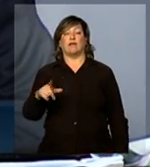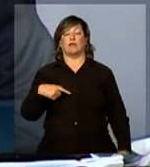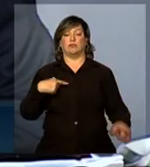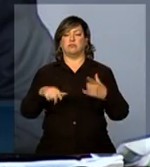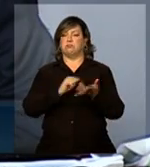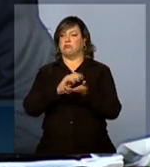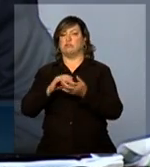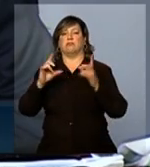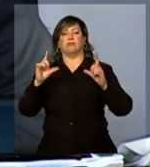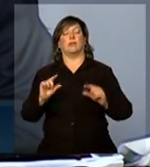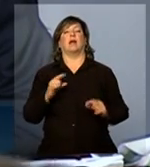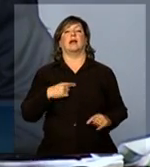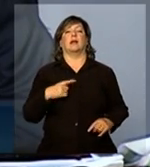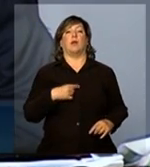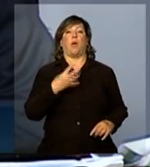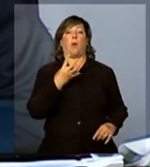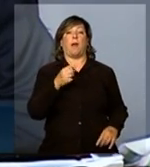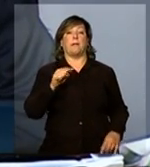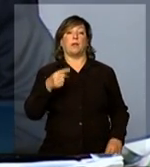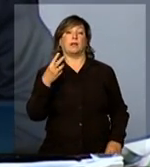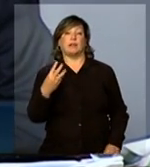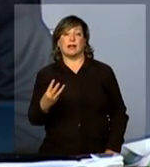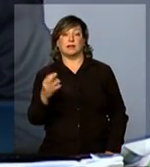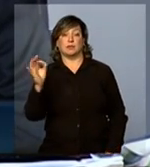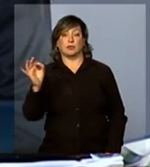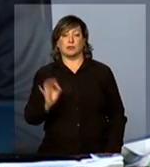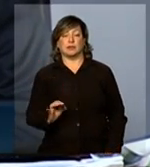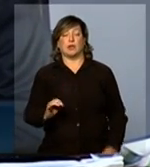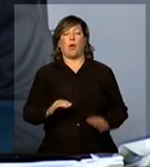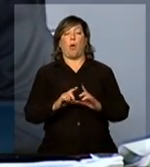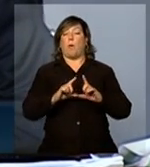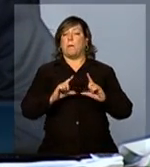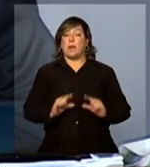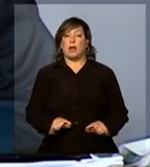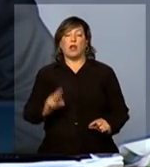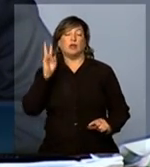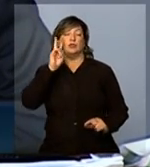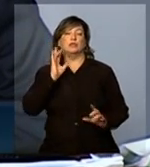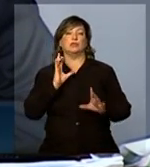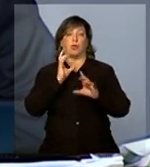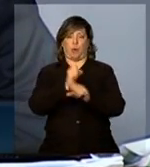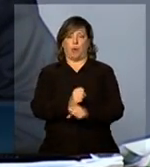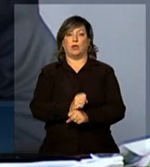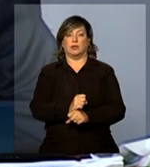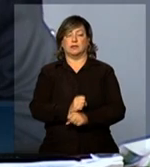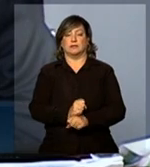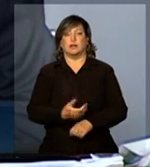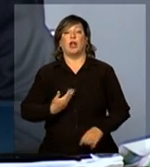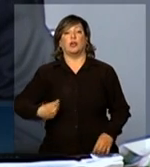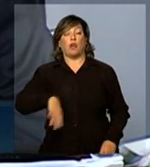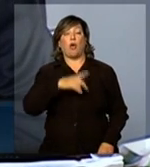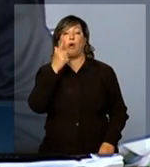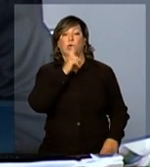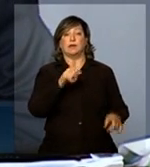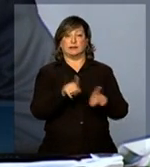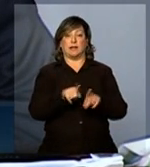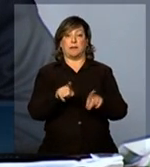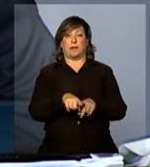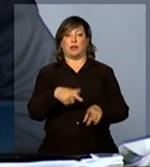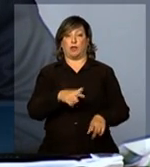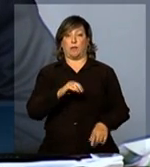de 4,3%, o menor da série histórica. Nós conseguimos também, em